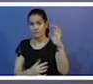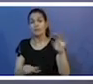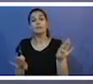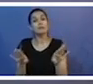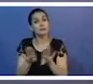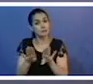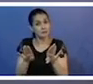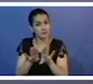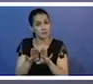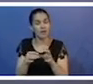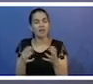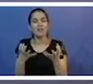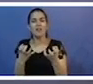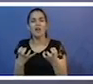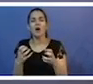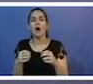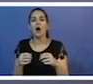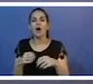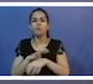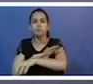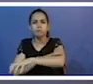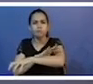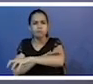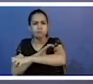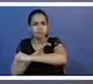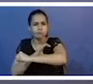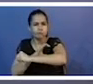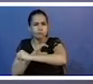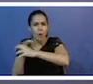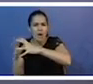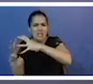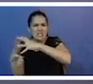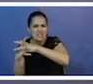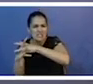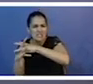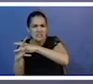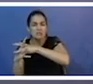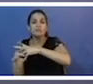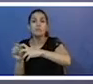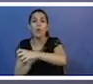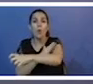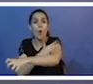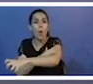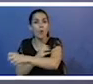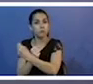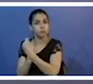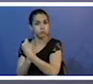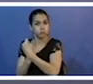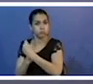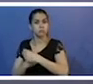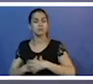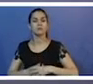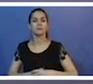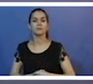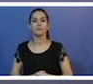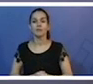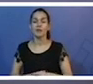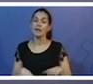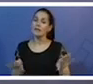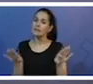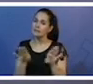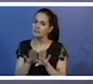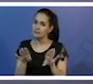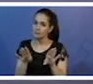também permite a contração muscular, porque também está relacionada à transmissão de impulsos nervosos. E ele